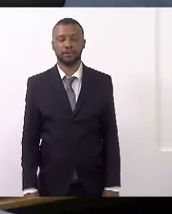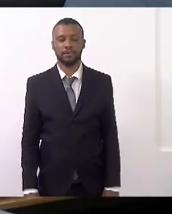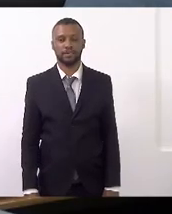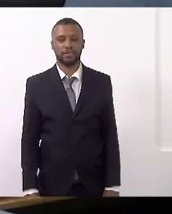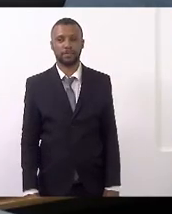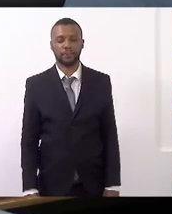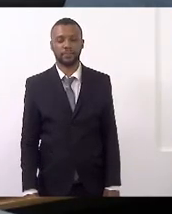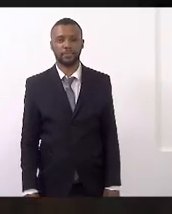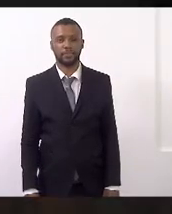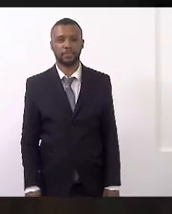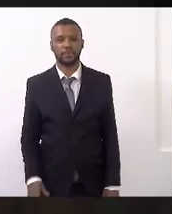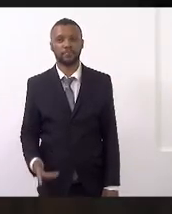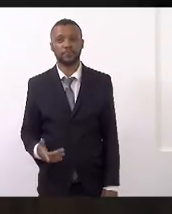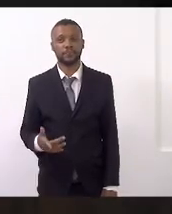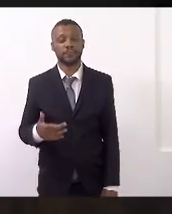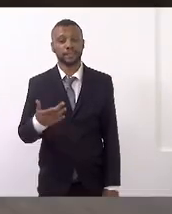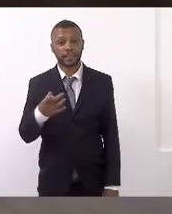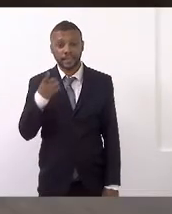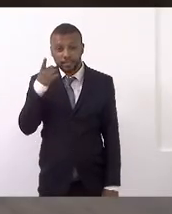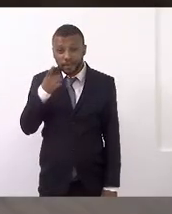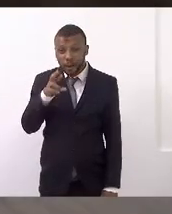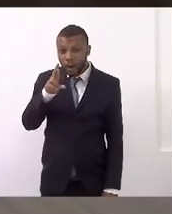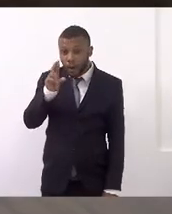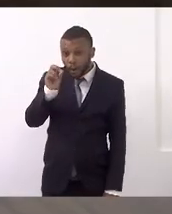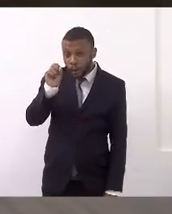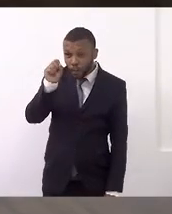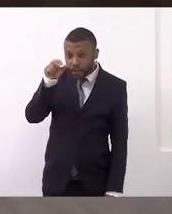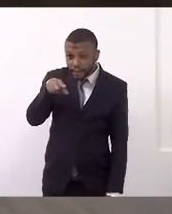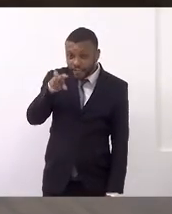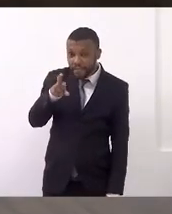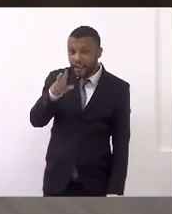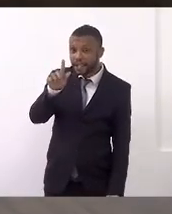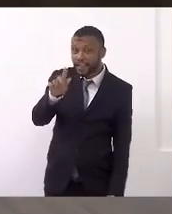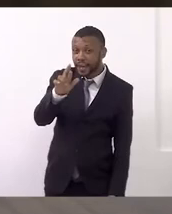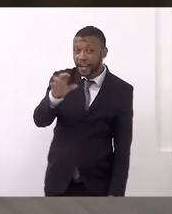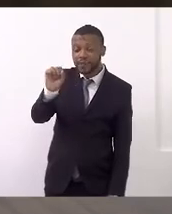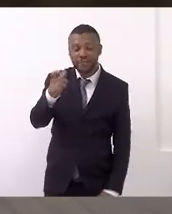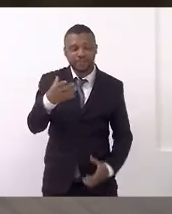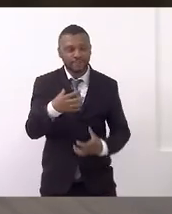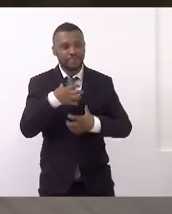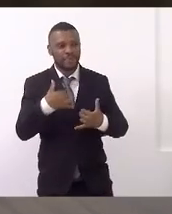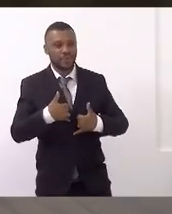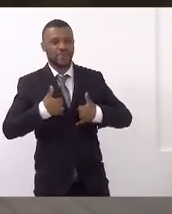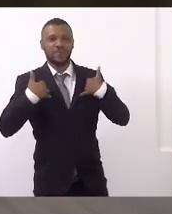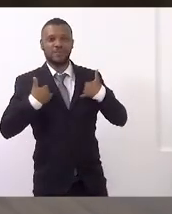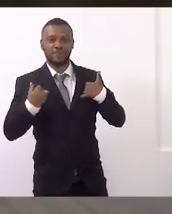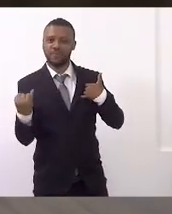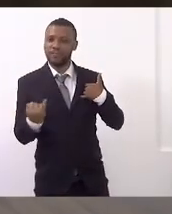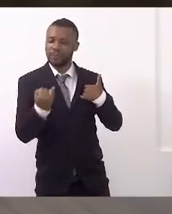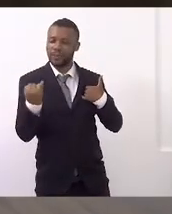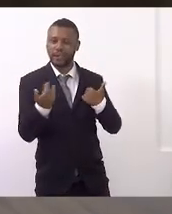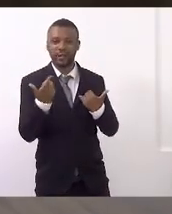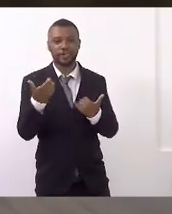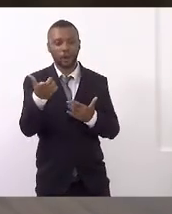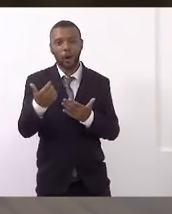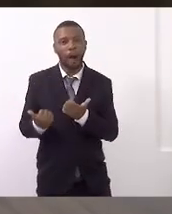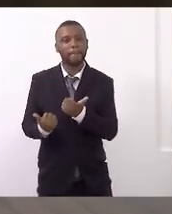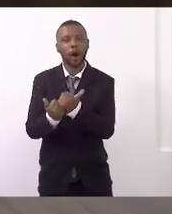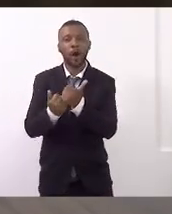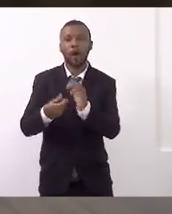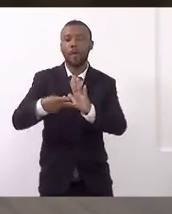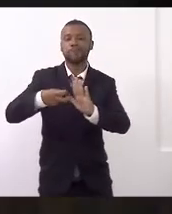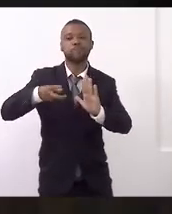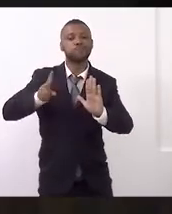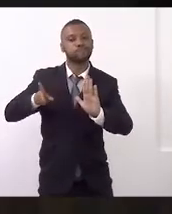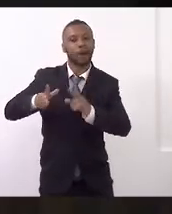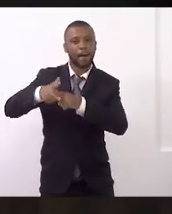Deputado Rosenberg Reis. Eu gosto quando o senhor me chama, que eu me sinto importante, senhor presidente. Pela manutenção, senhor presidente.